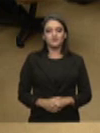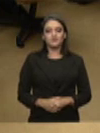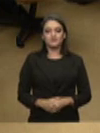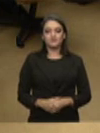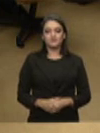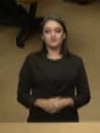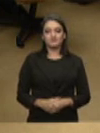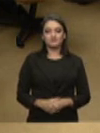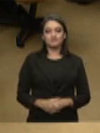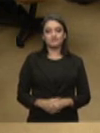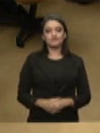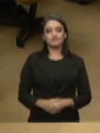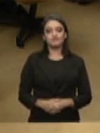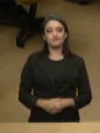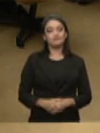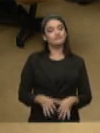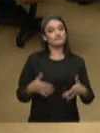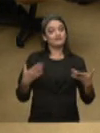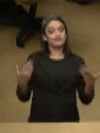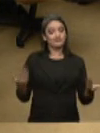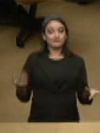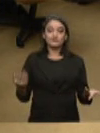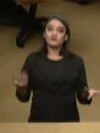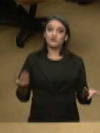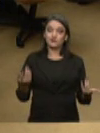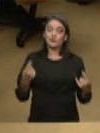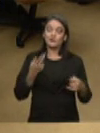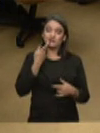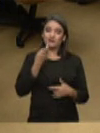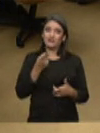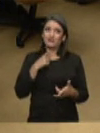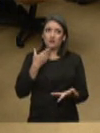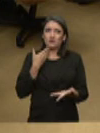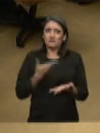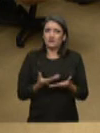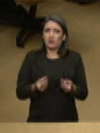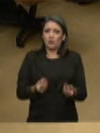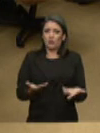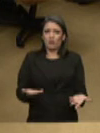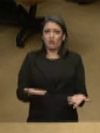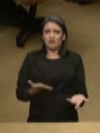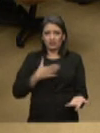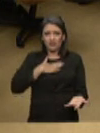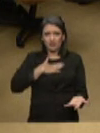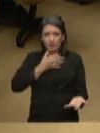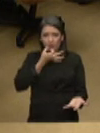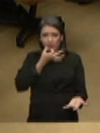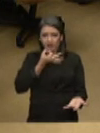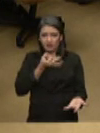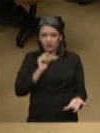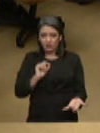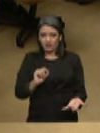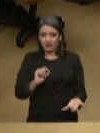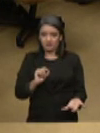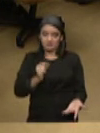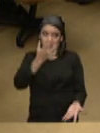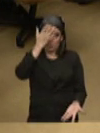dizer que tem alguma perplexidade, porque, de fato, não tem, a meu ver, a não ser que eu esteja estudando em